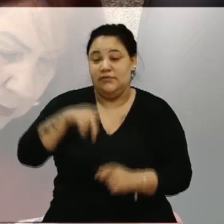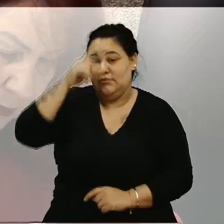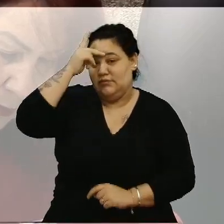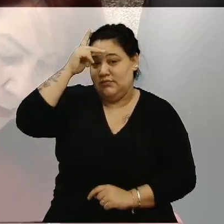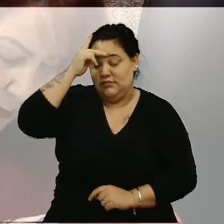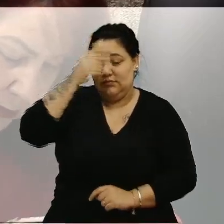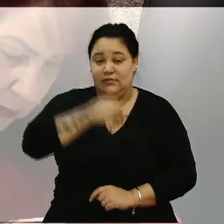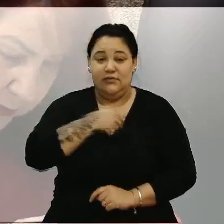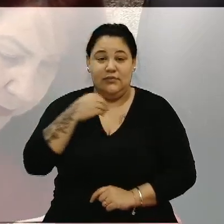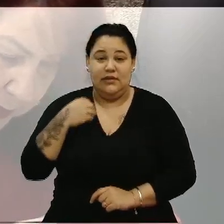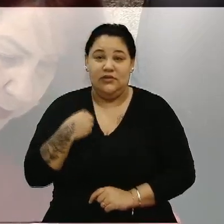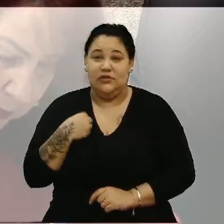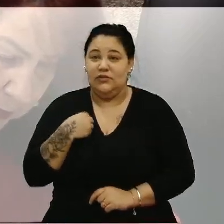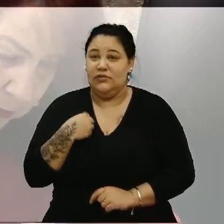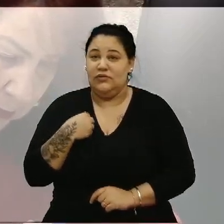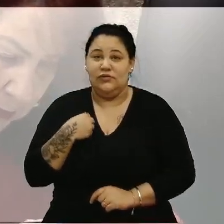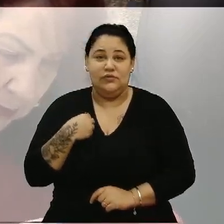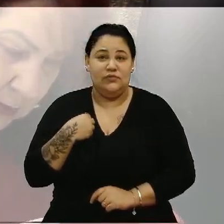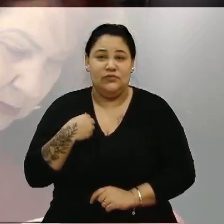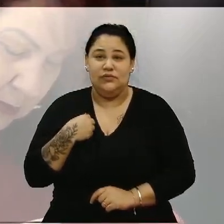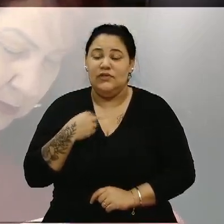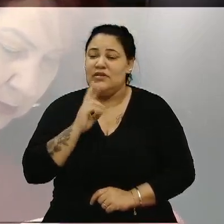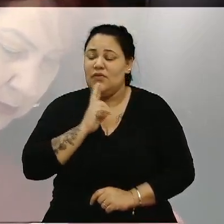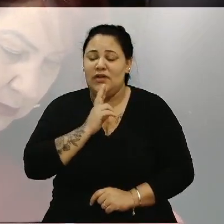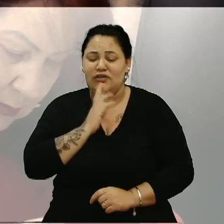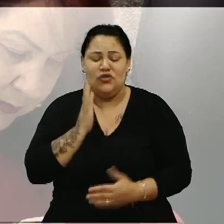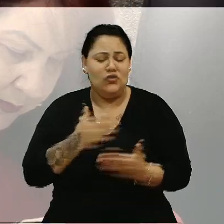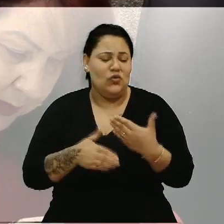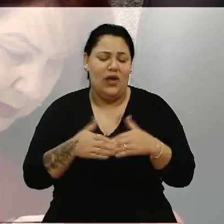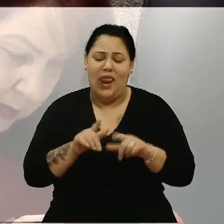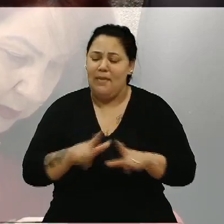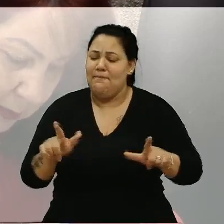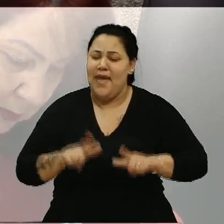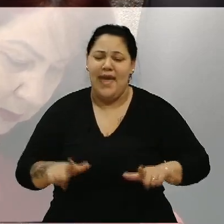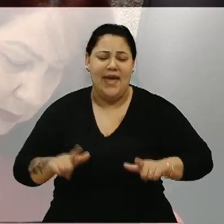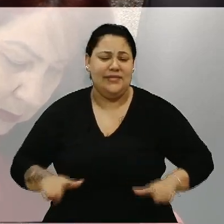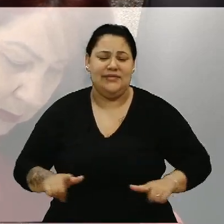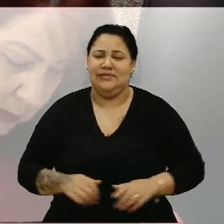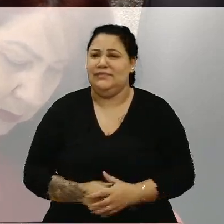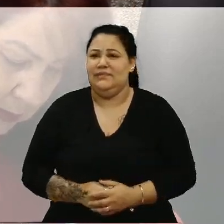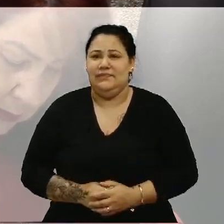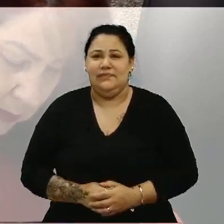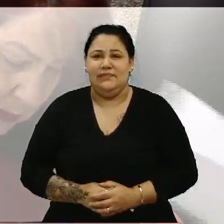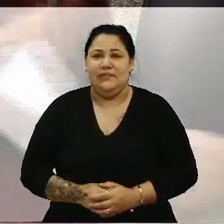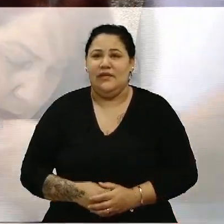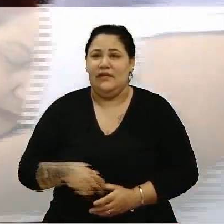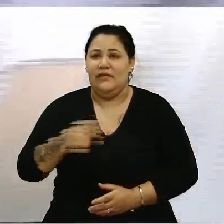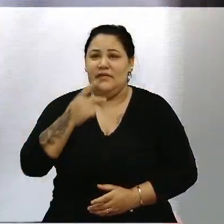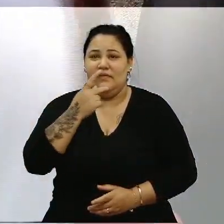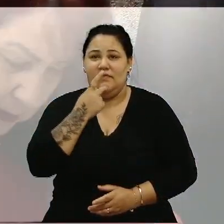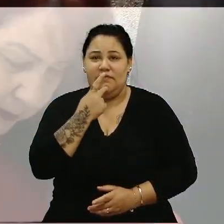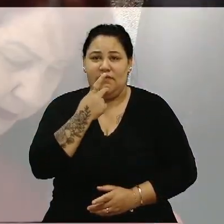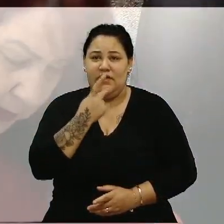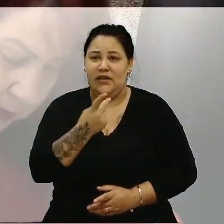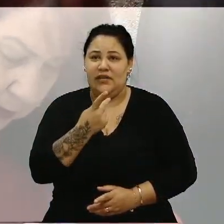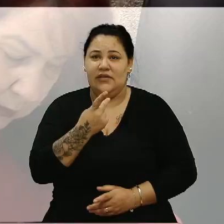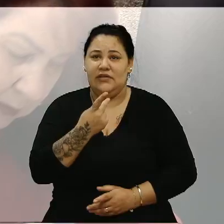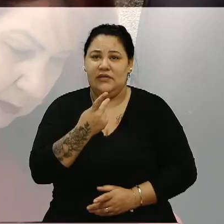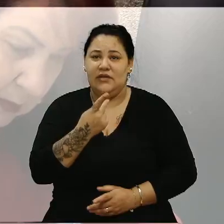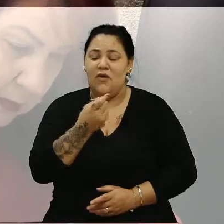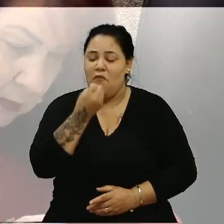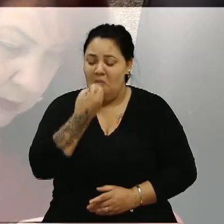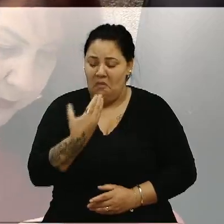a Copa, peço o pessoal a palavra, da limpeza, senhora presidente. Dizer que foi extraordinariamente muito